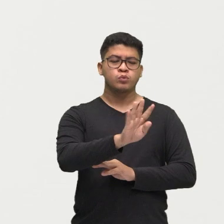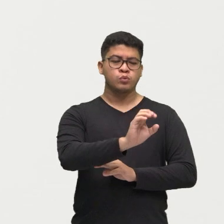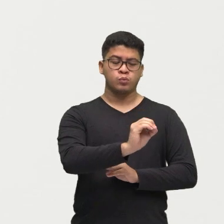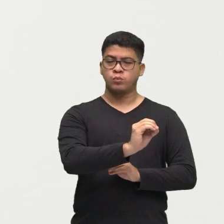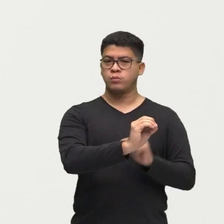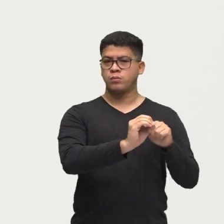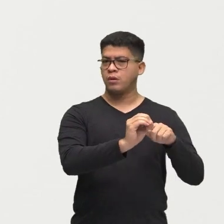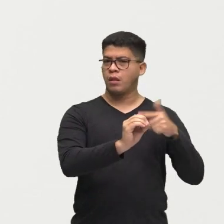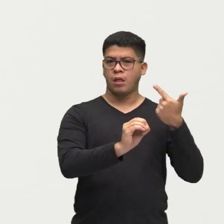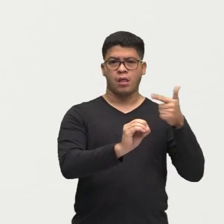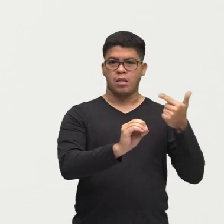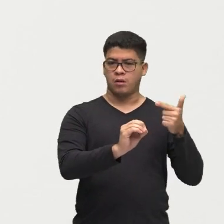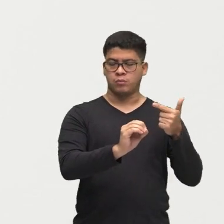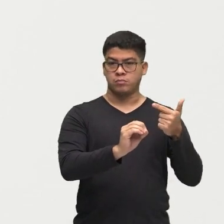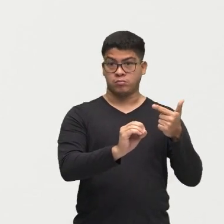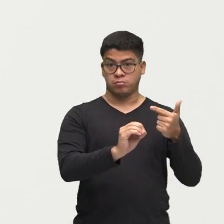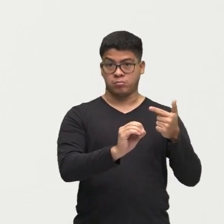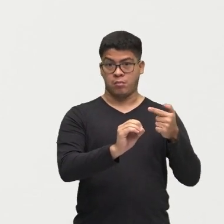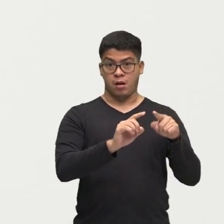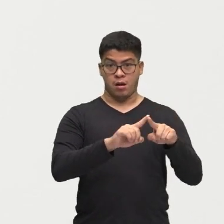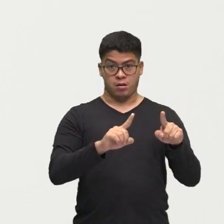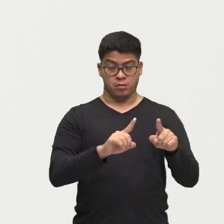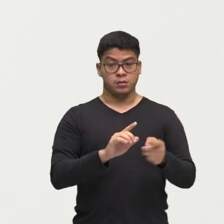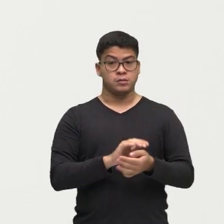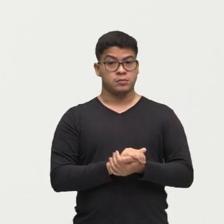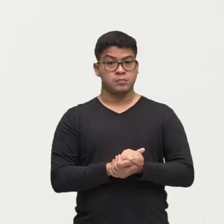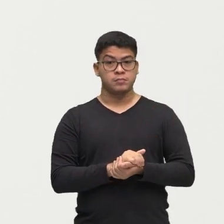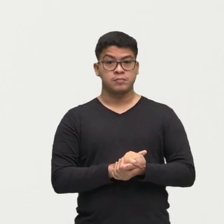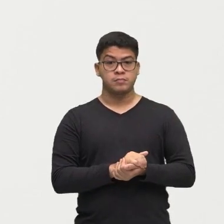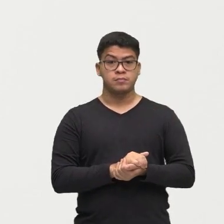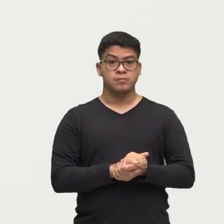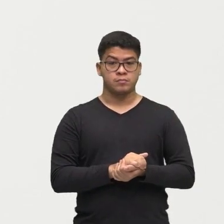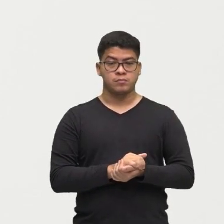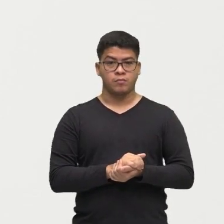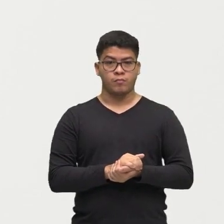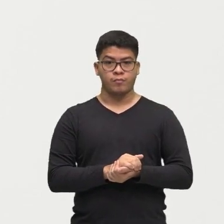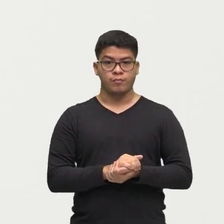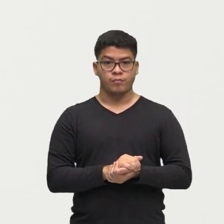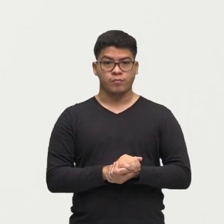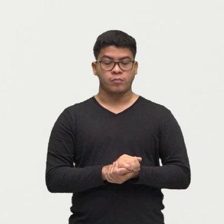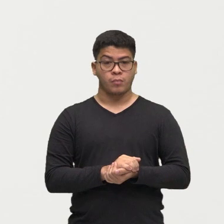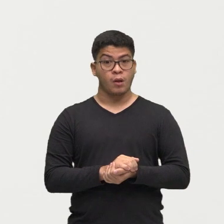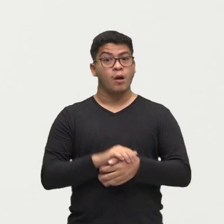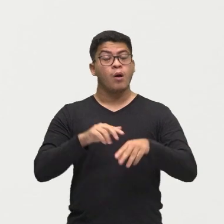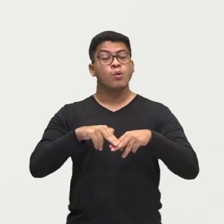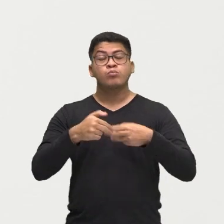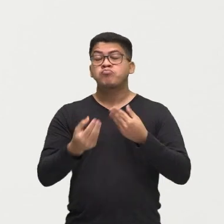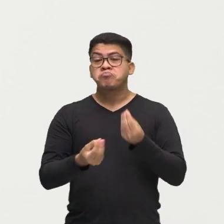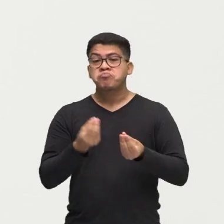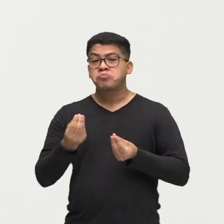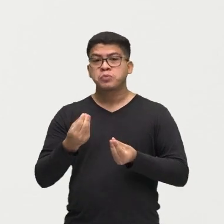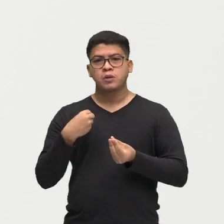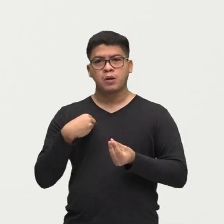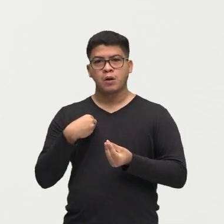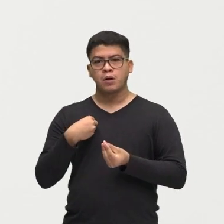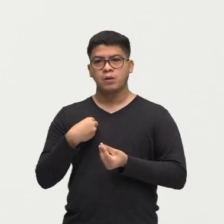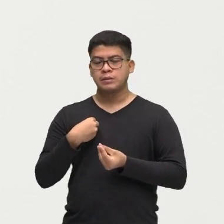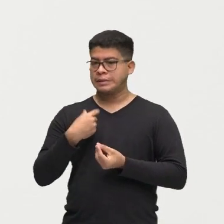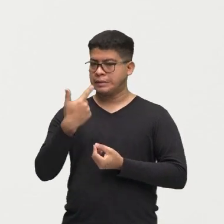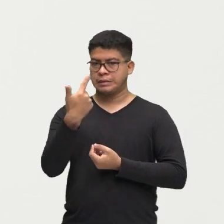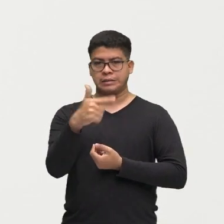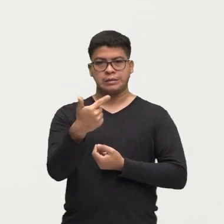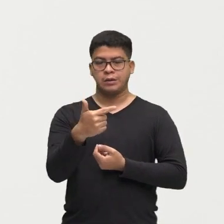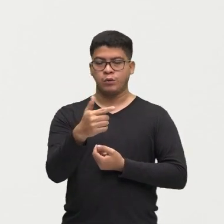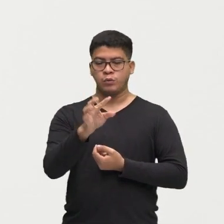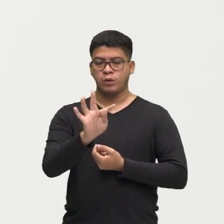eu estou mostrando para vocês, tá? Sem a preposição to. Ou seja, ele vai ser usado sem